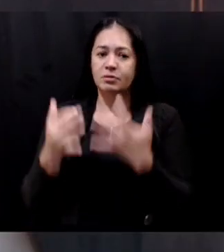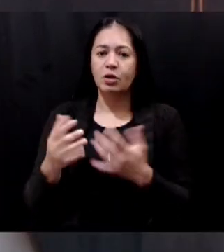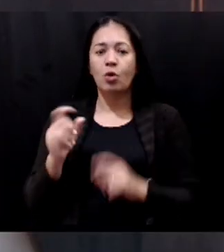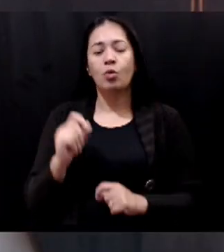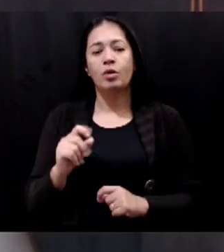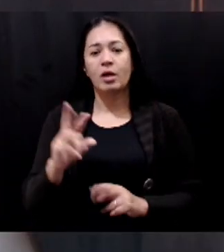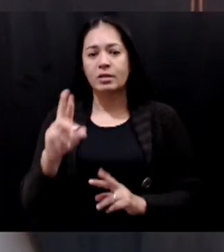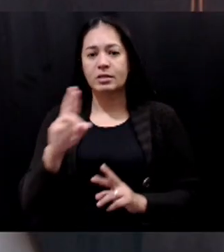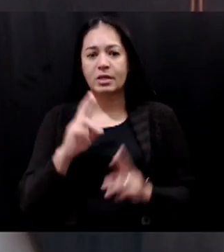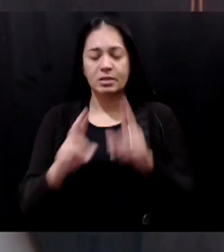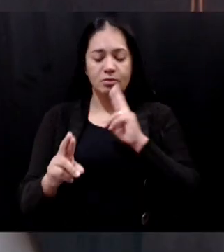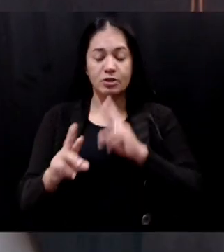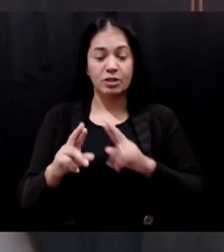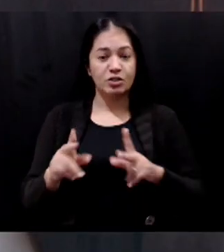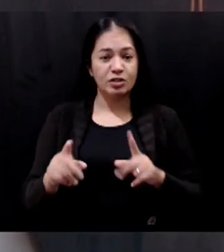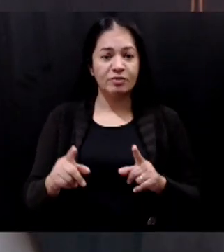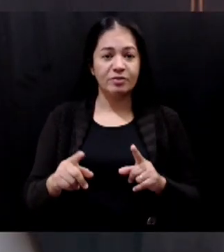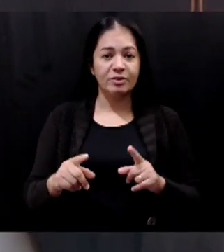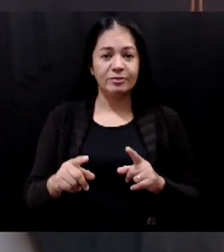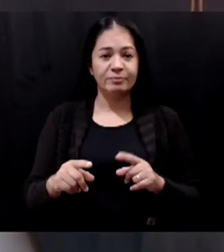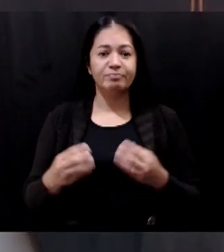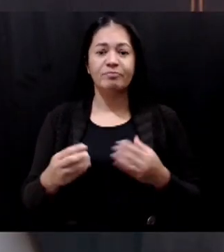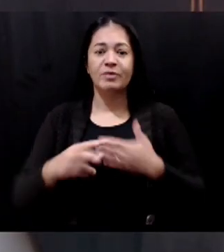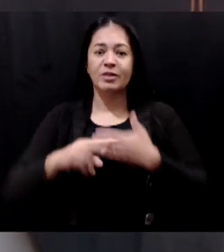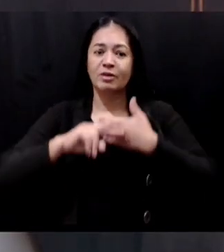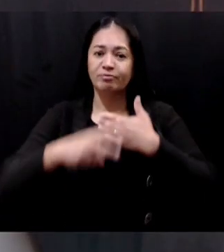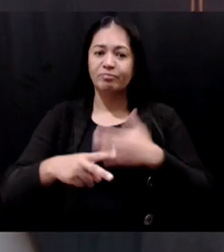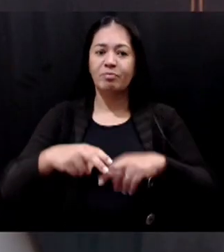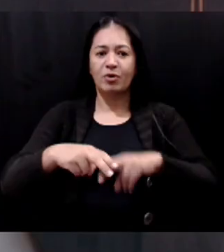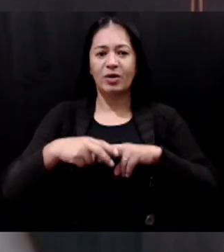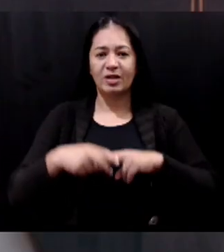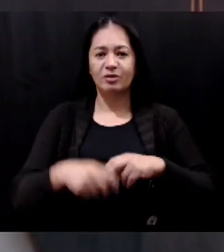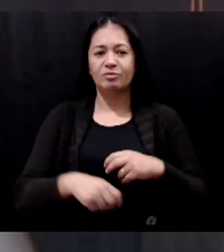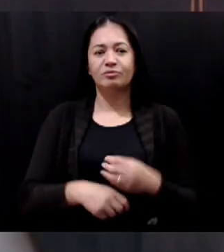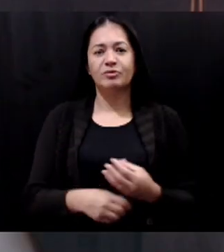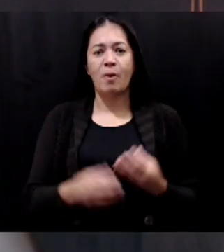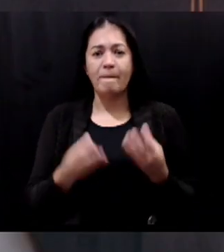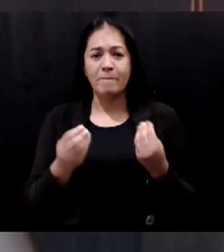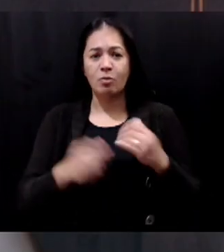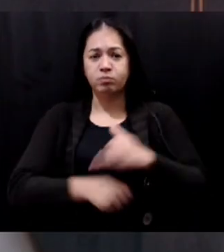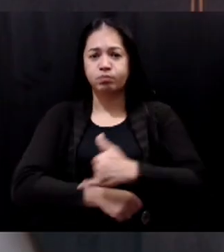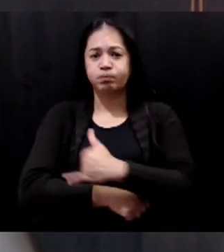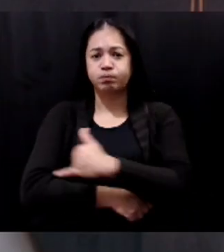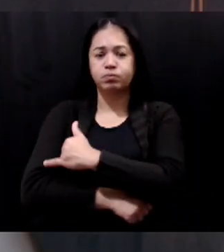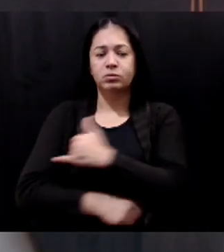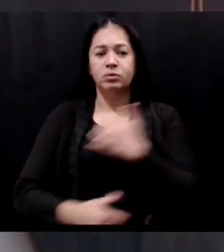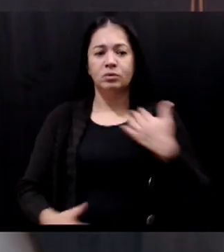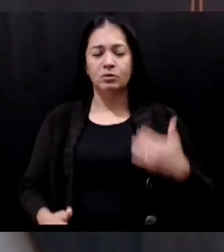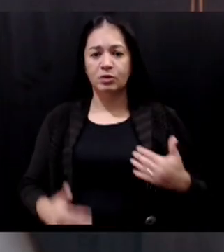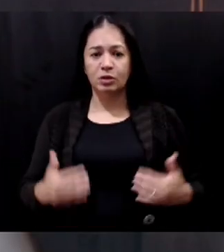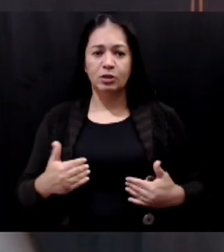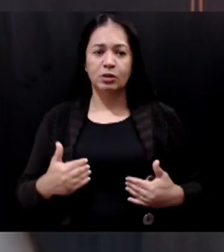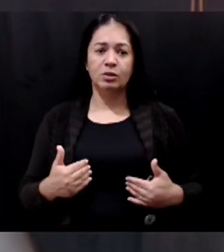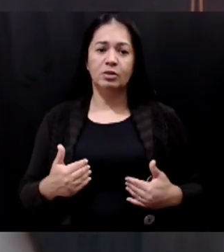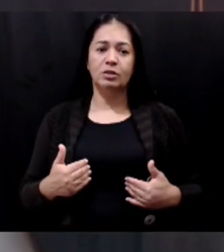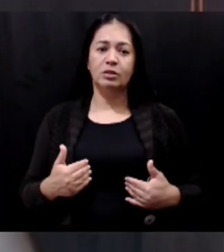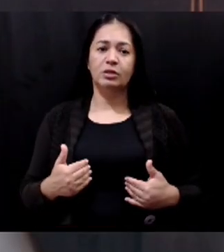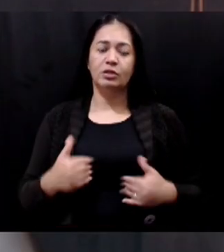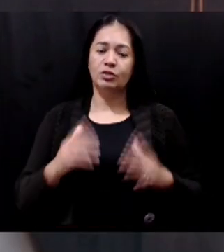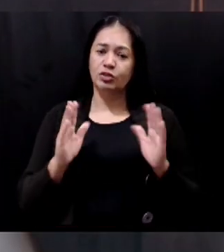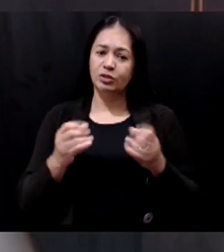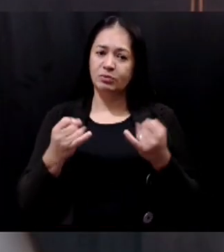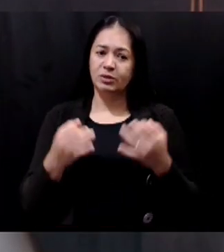são realmente desencadeadas por conta desse excesso de gordura corporal, que por sua vez, como eu comentei, libera no organismo